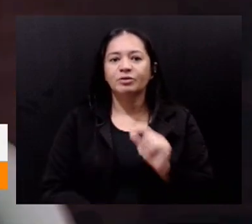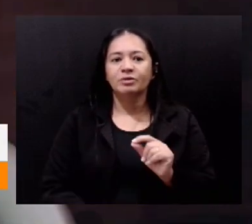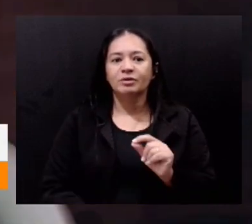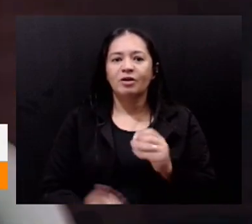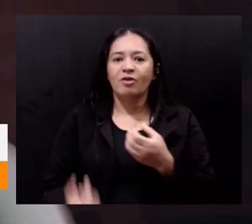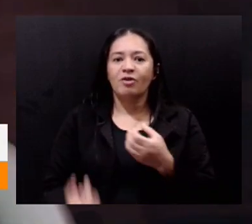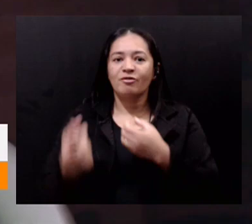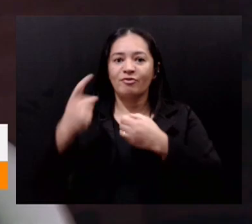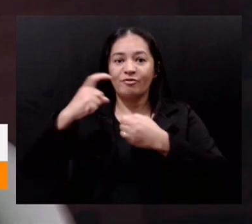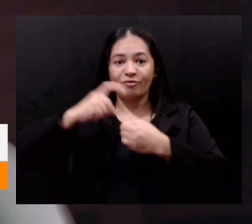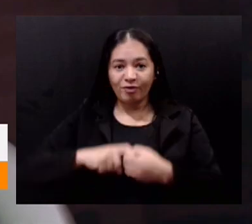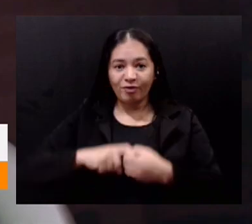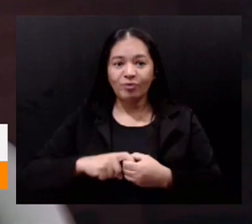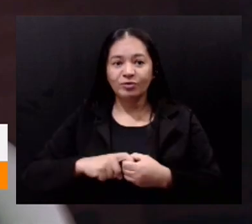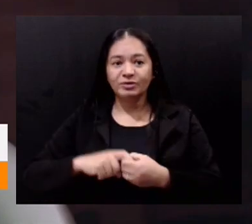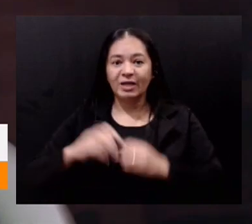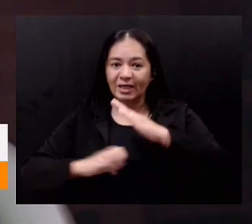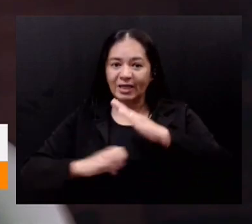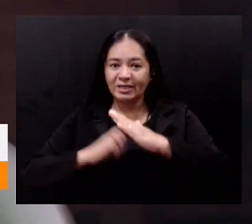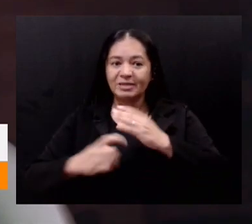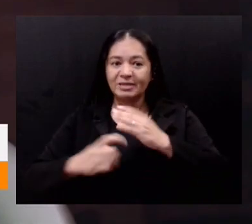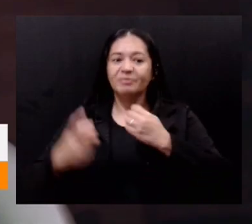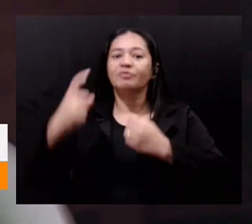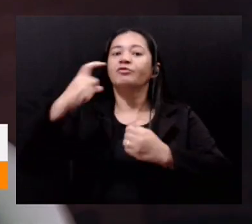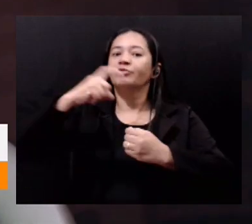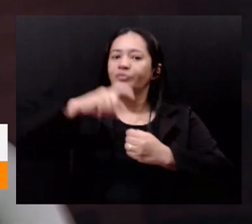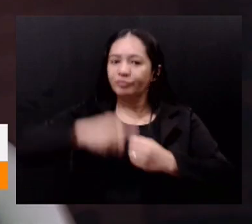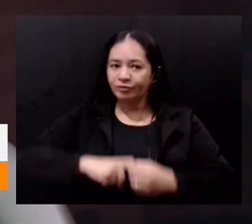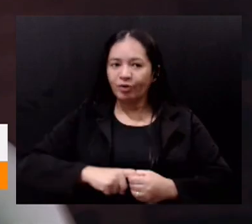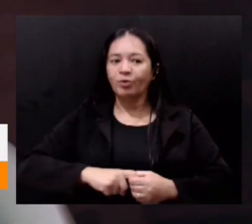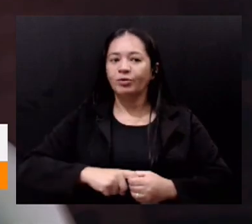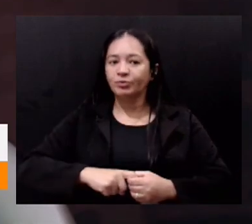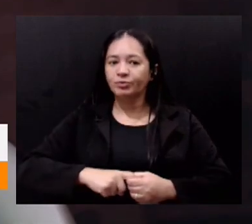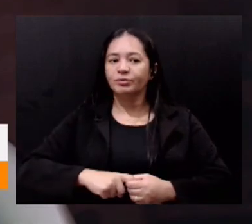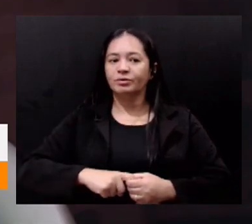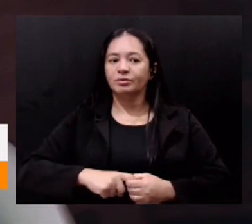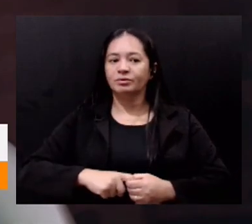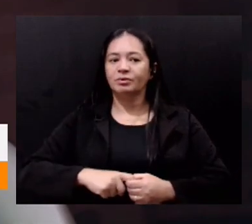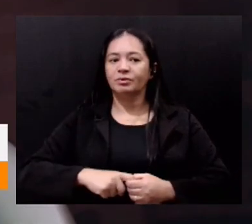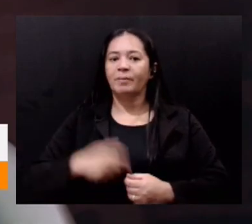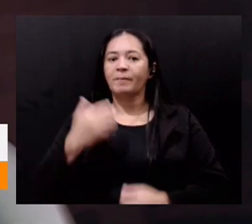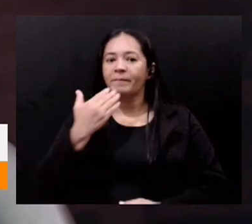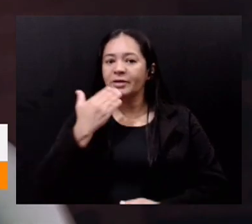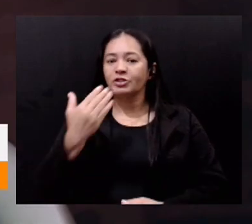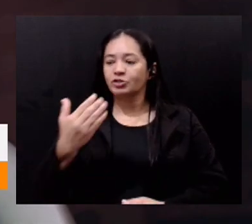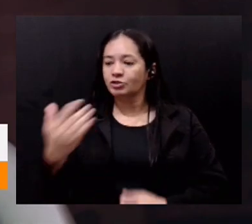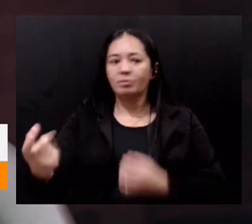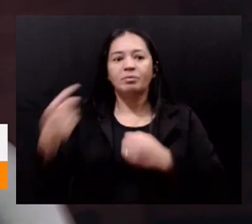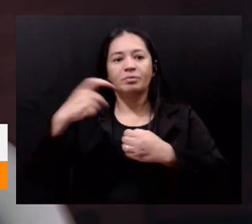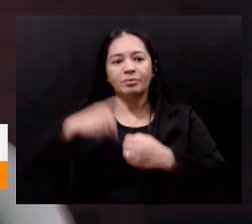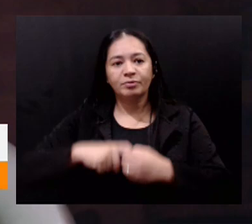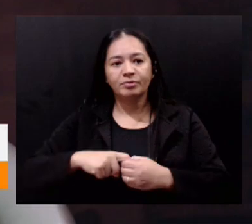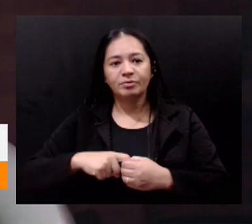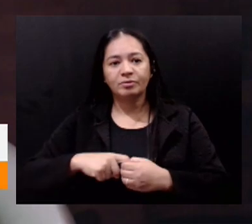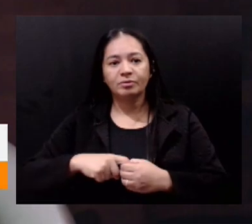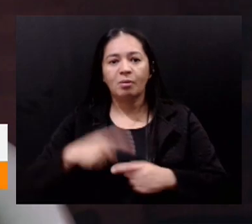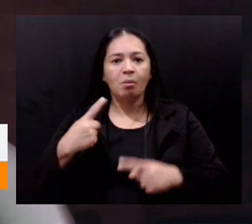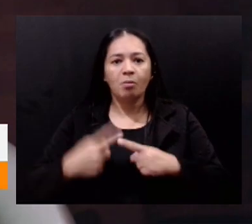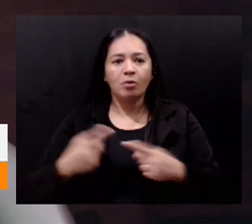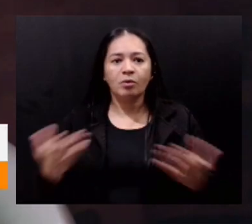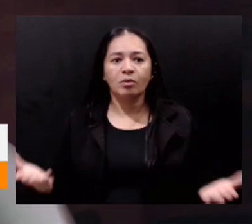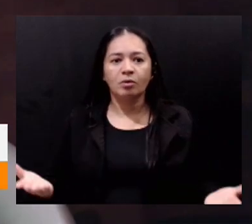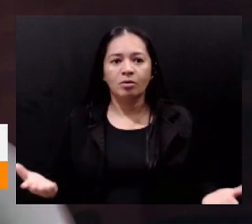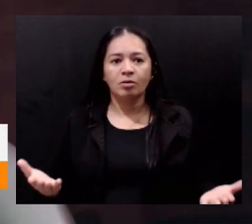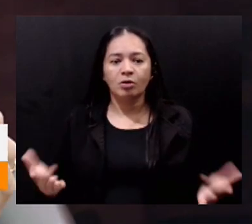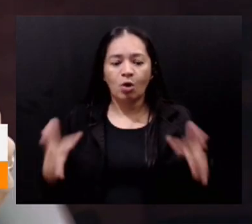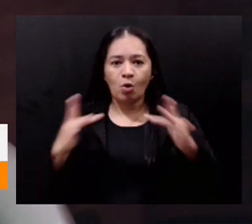não quer mais empresas ninguém elas home estão office, né. voltando exatamente, elas Aham. estão pedindo para voltar É. para o trabalho. Por quê? Porque o contato social,